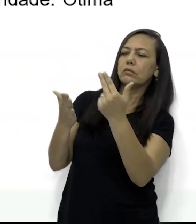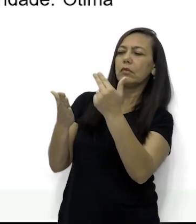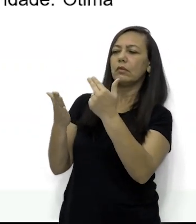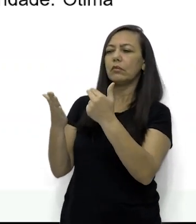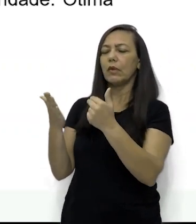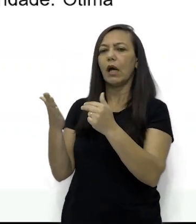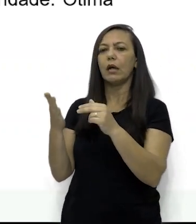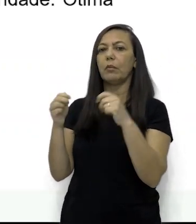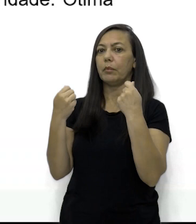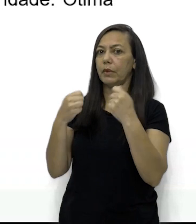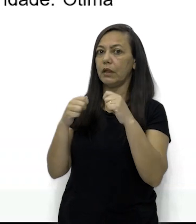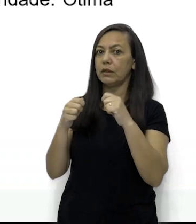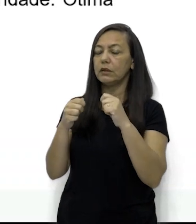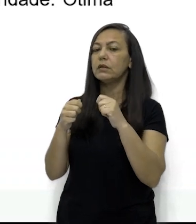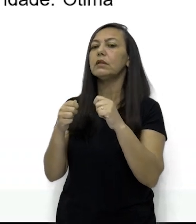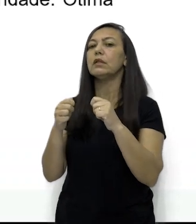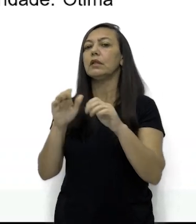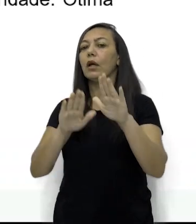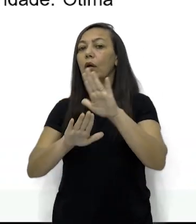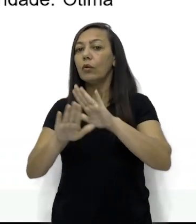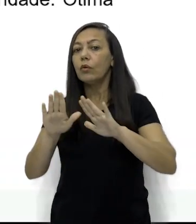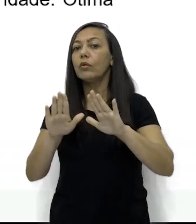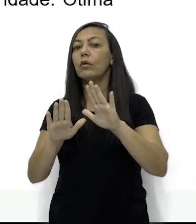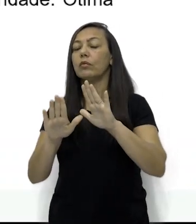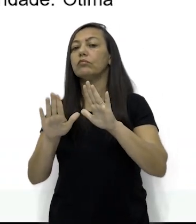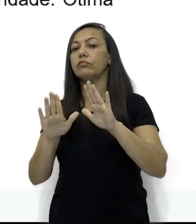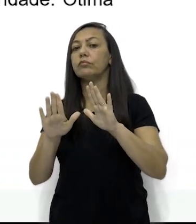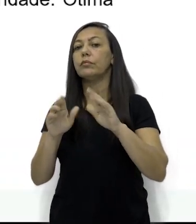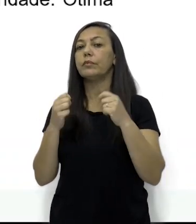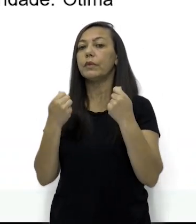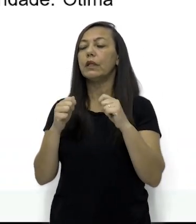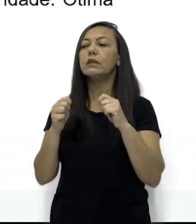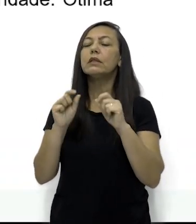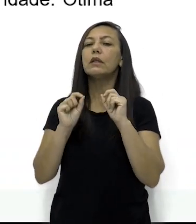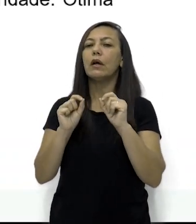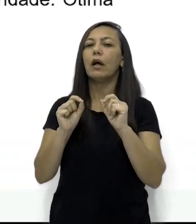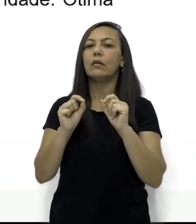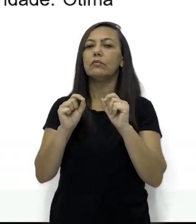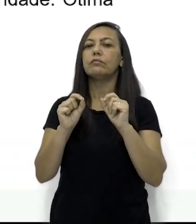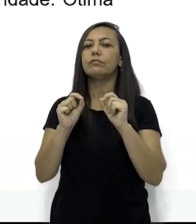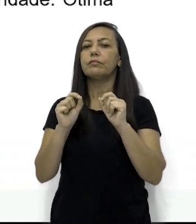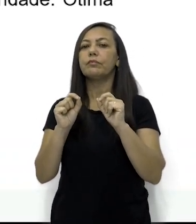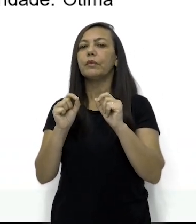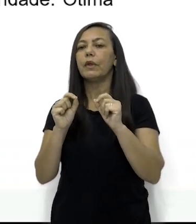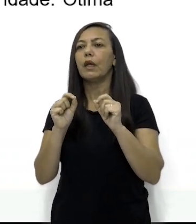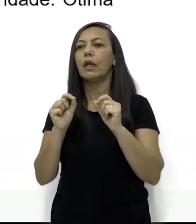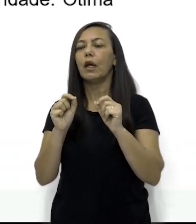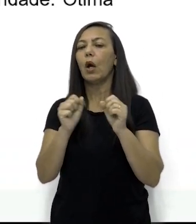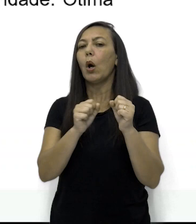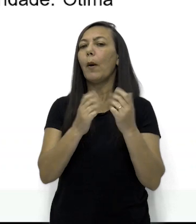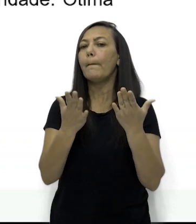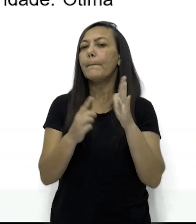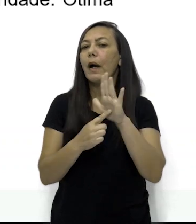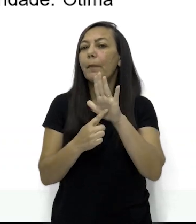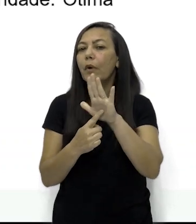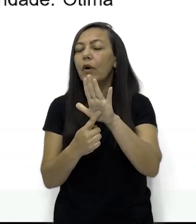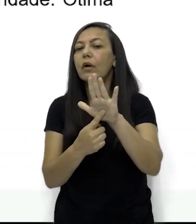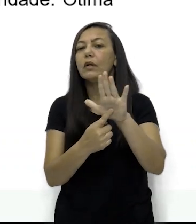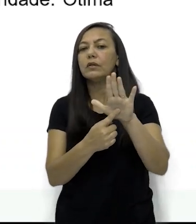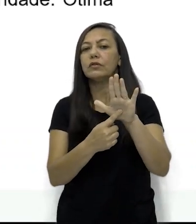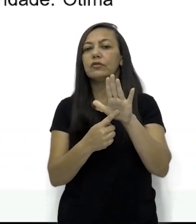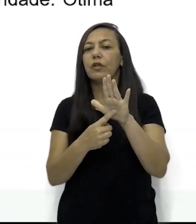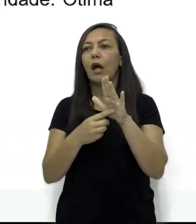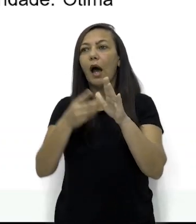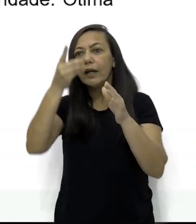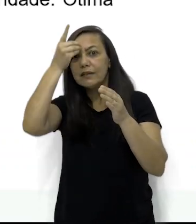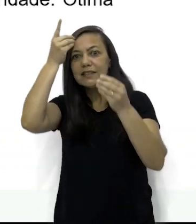o cuidado e elaboração nessa quadro, nessa obra de arte que vocês vão fazer, o poder de